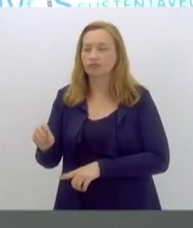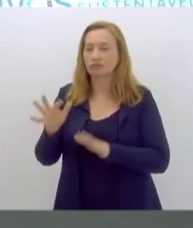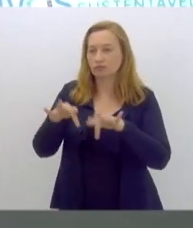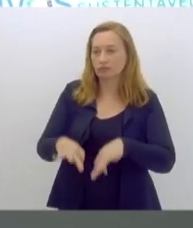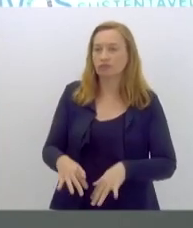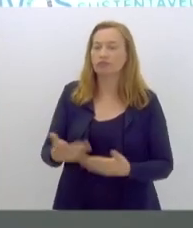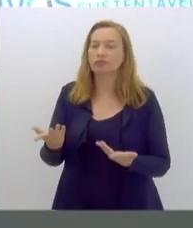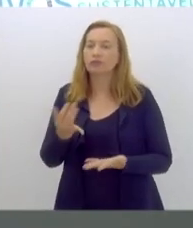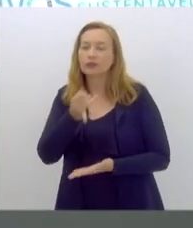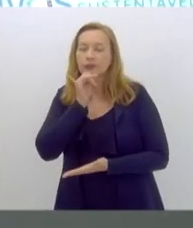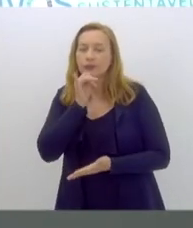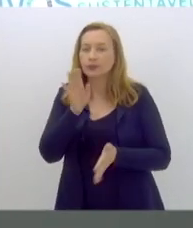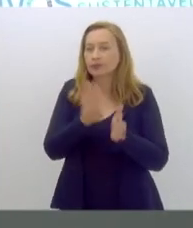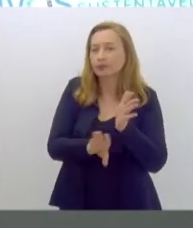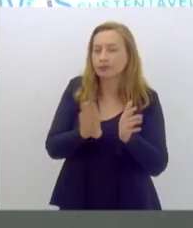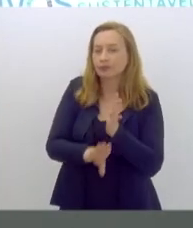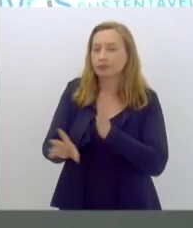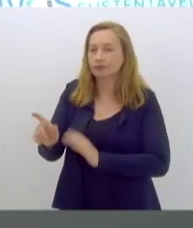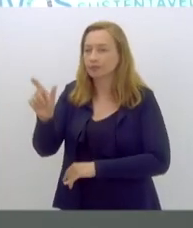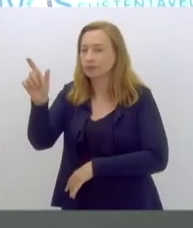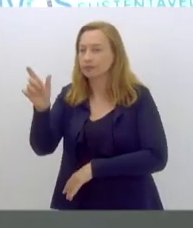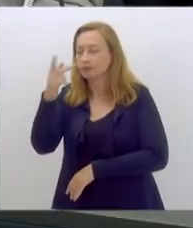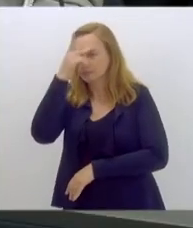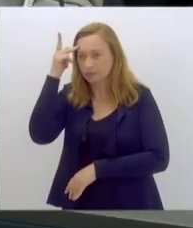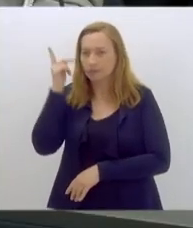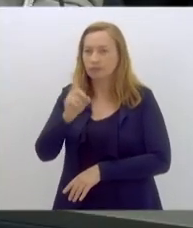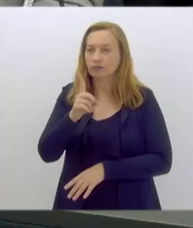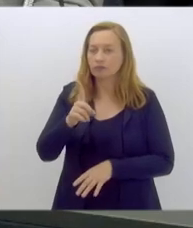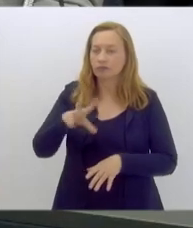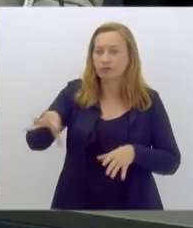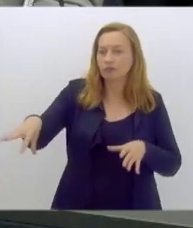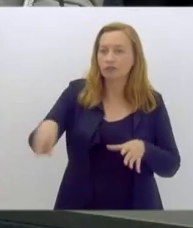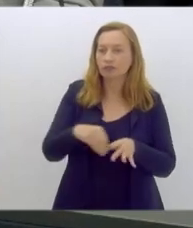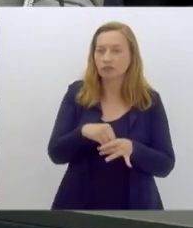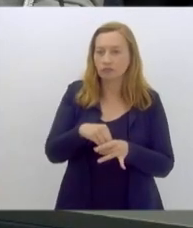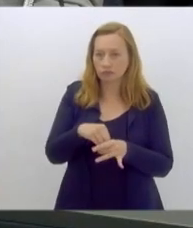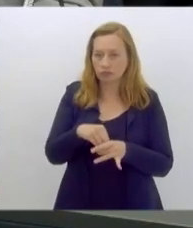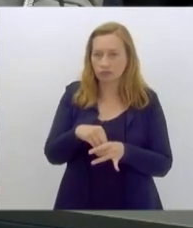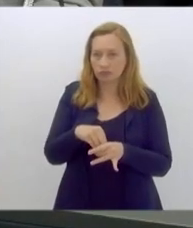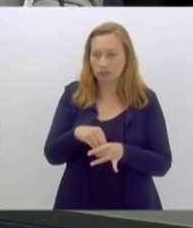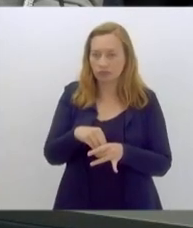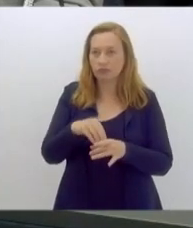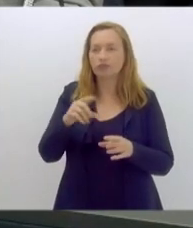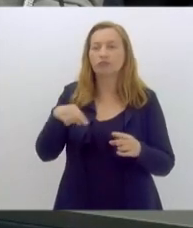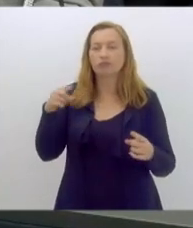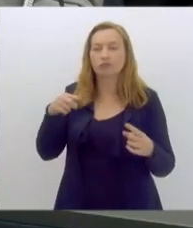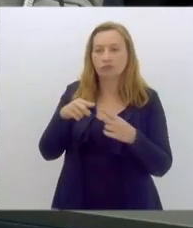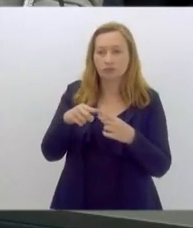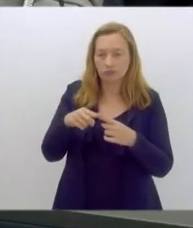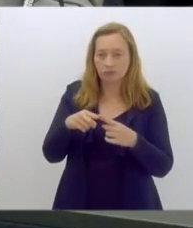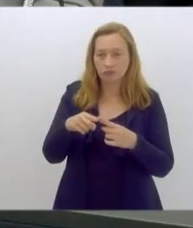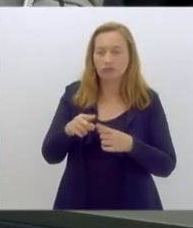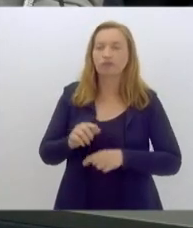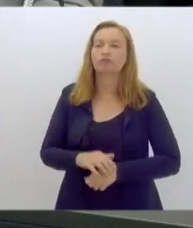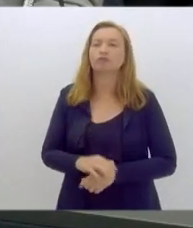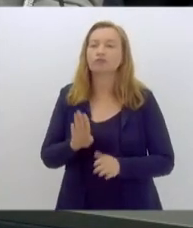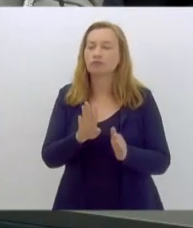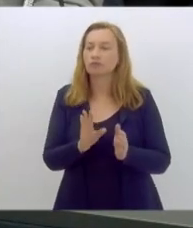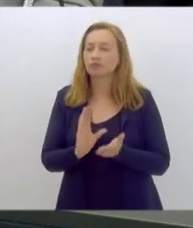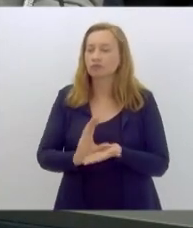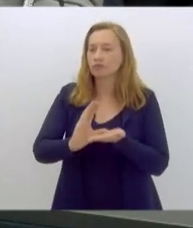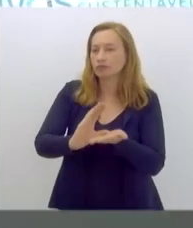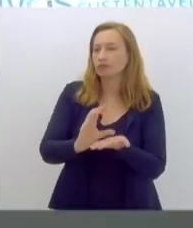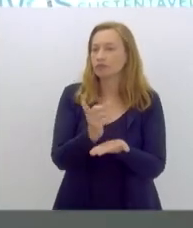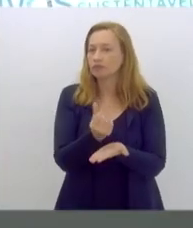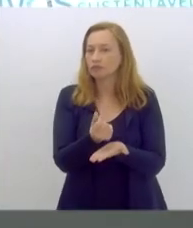despesa de pessoal Não estão contempladas nessas nesses objetivos e na locação desse recurso então